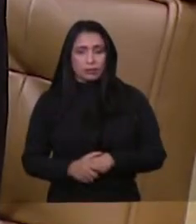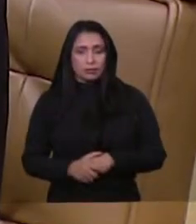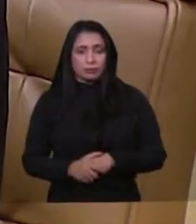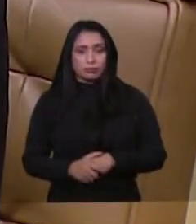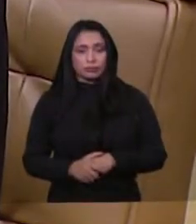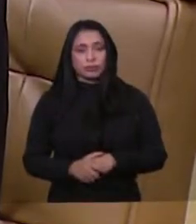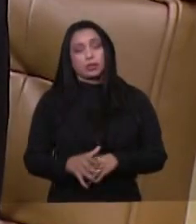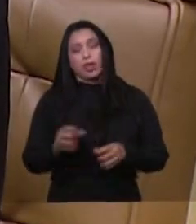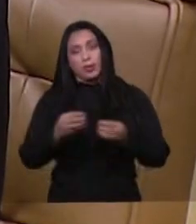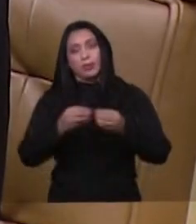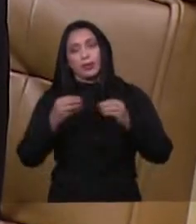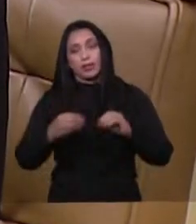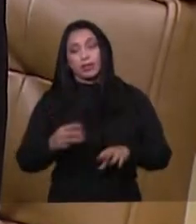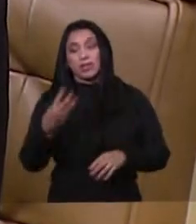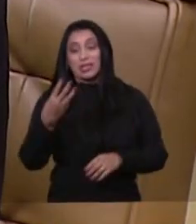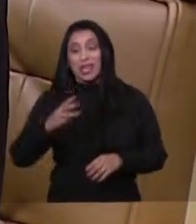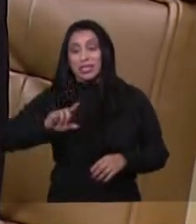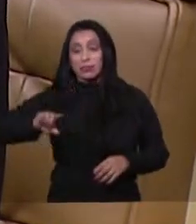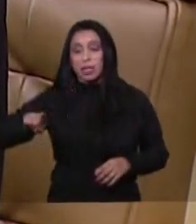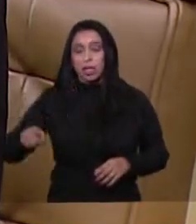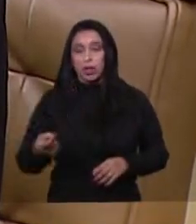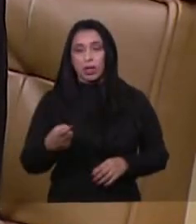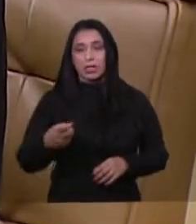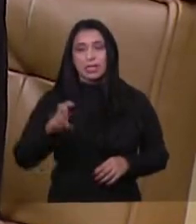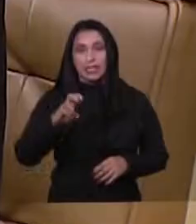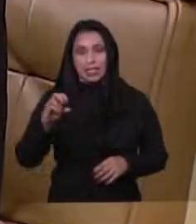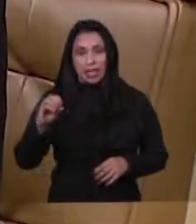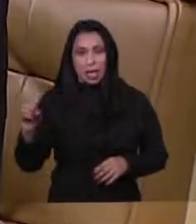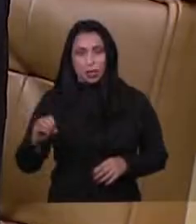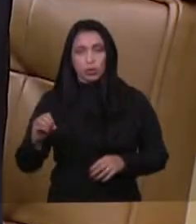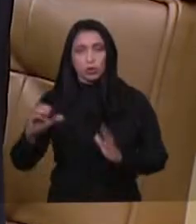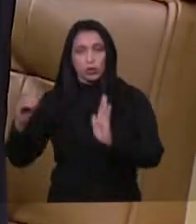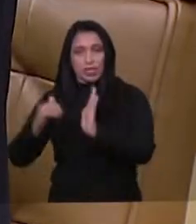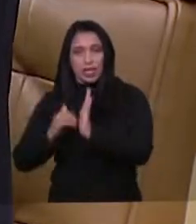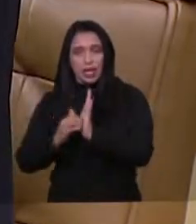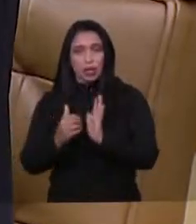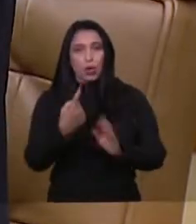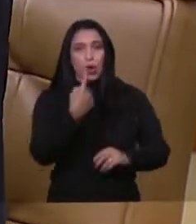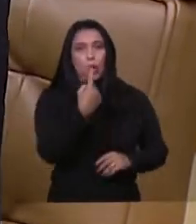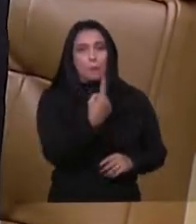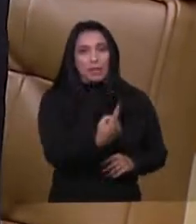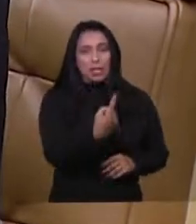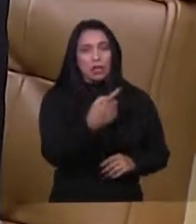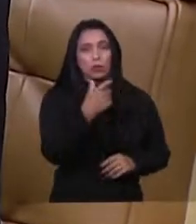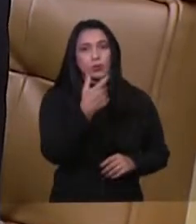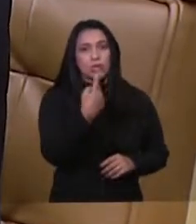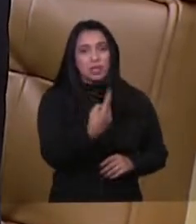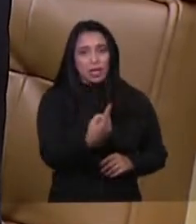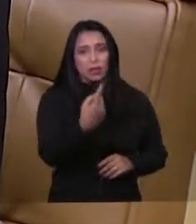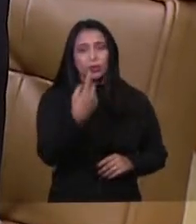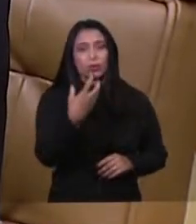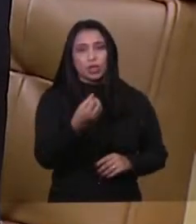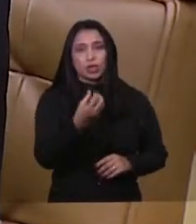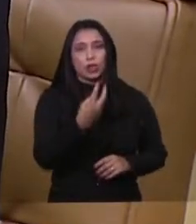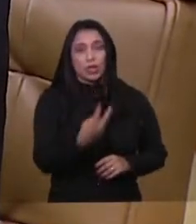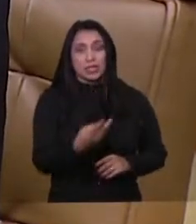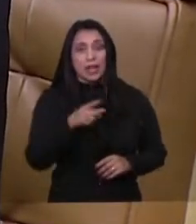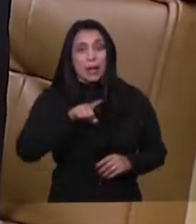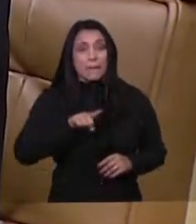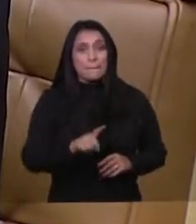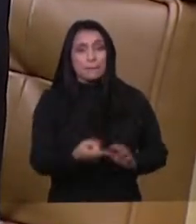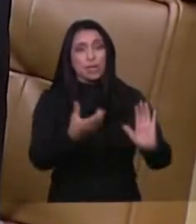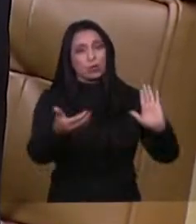cálculo dos danos. 3 milhões e 500 no Senado, 1 milhão 102 mil na